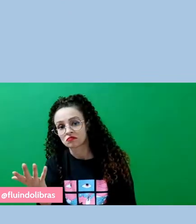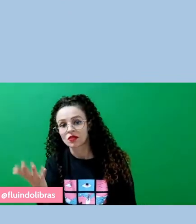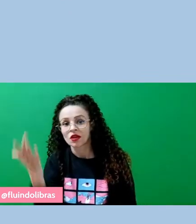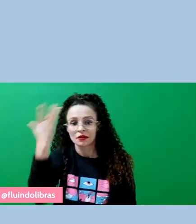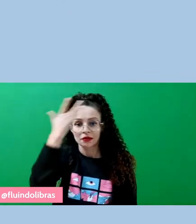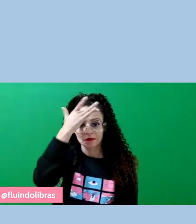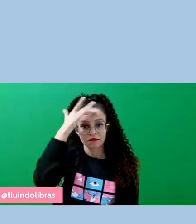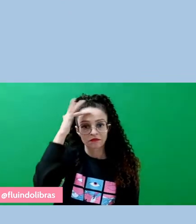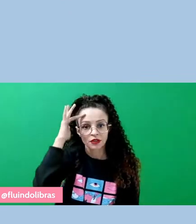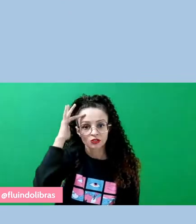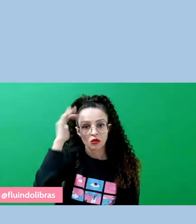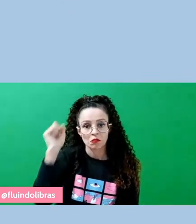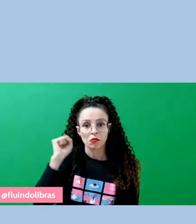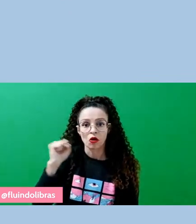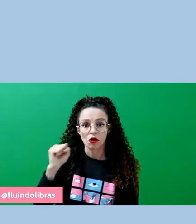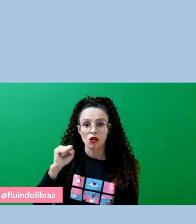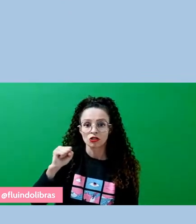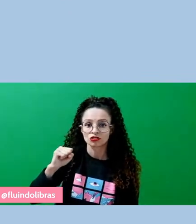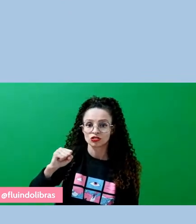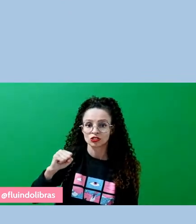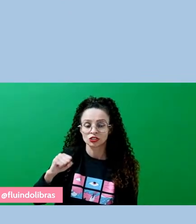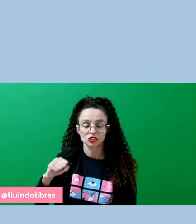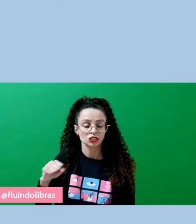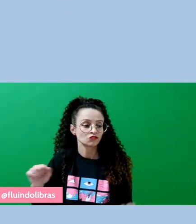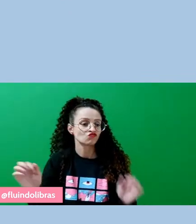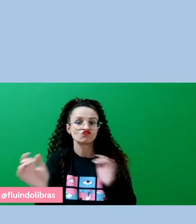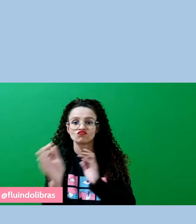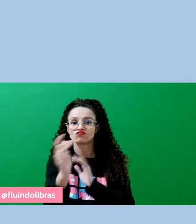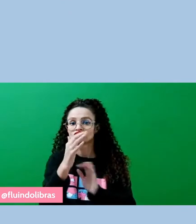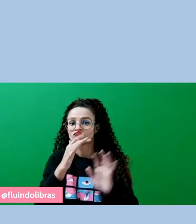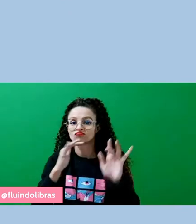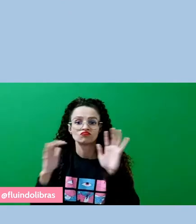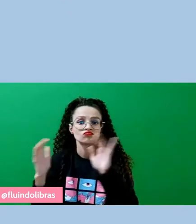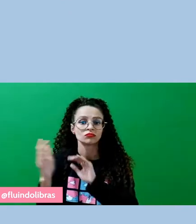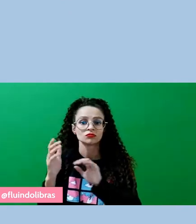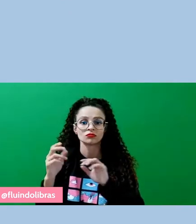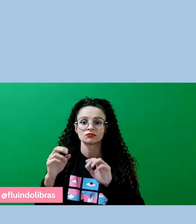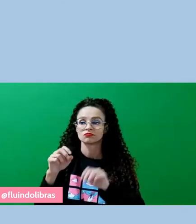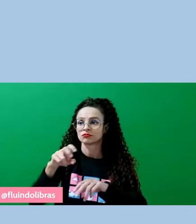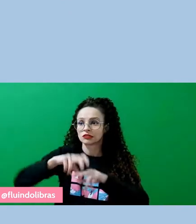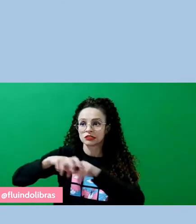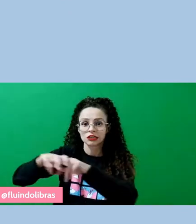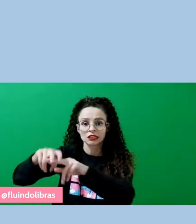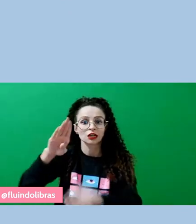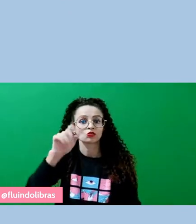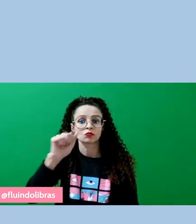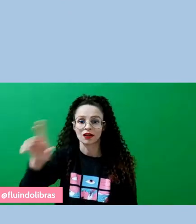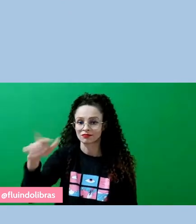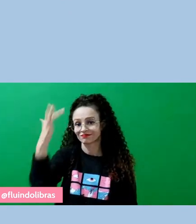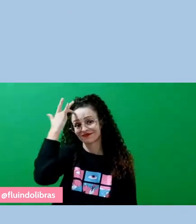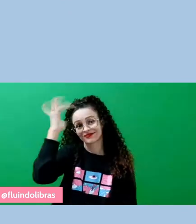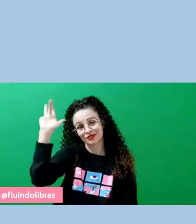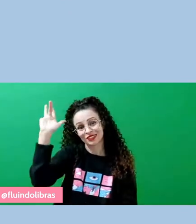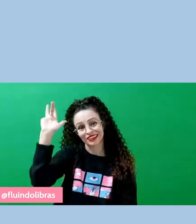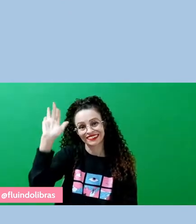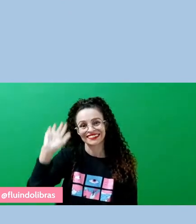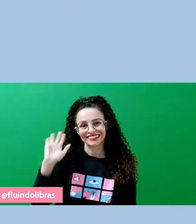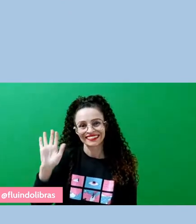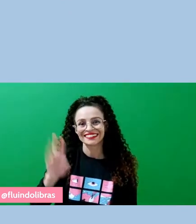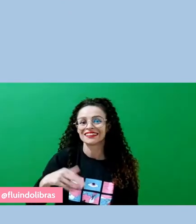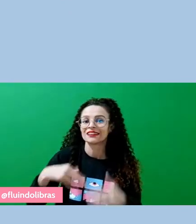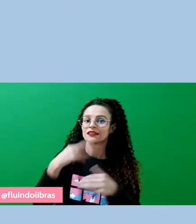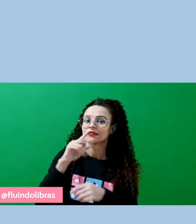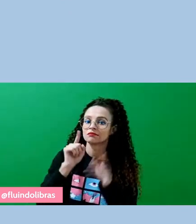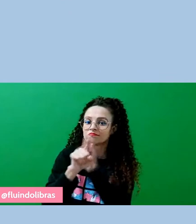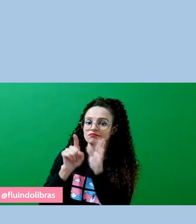podem andar em volta dessas mulheres enquanto elas fazem isso, ou se as pessoas estão sentadas no bar. A gente não sabe ainda. Essas perguntas a gente vai